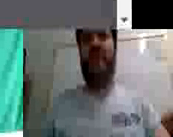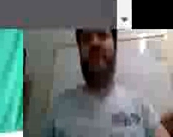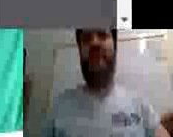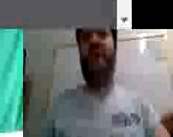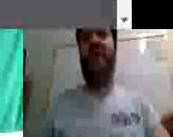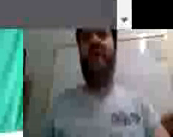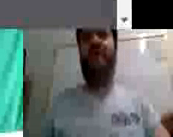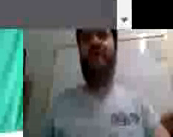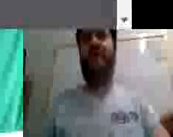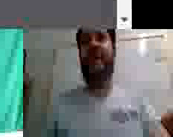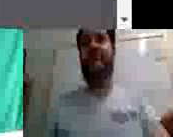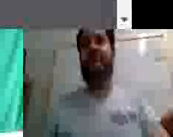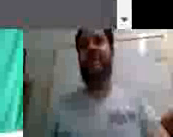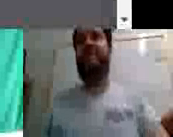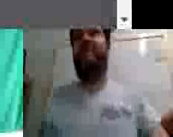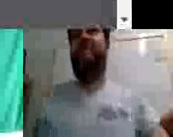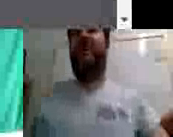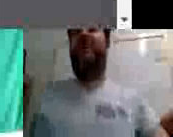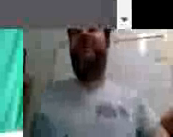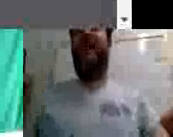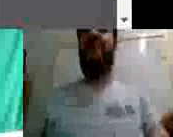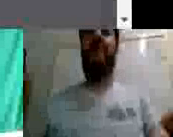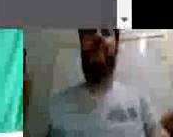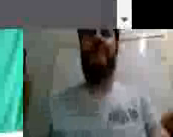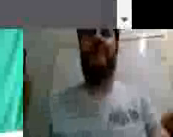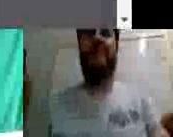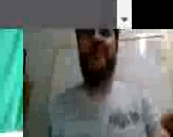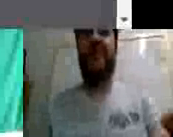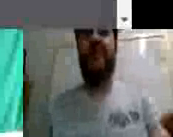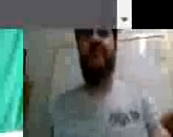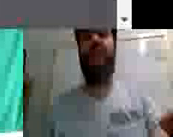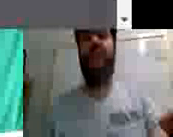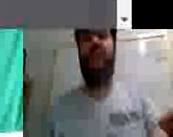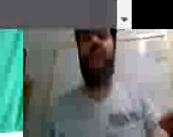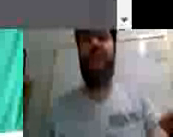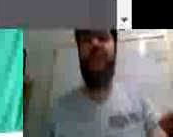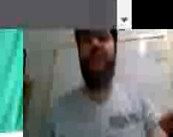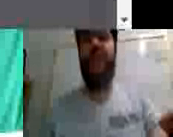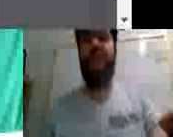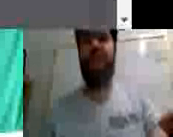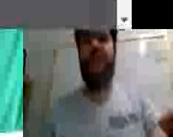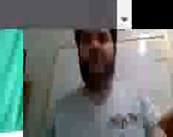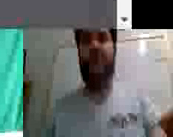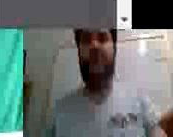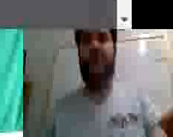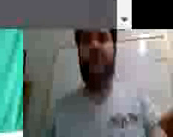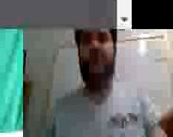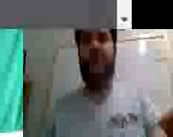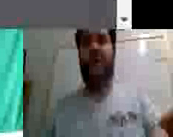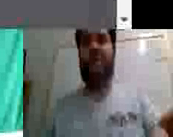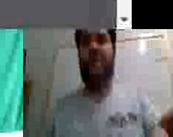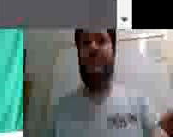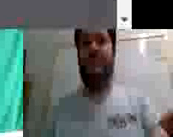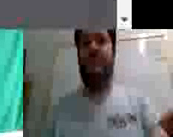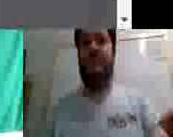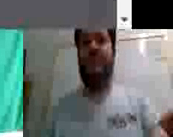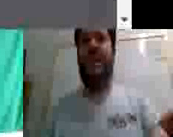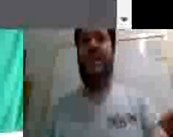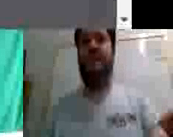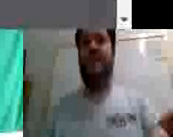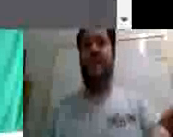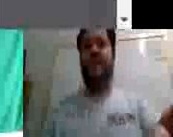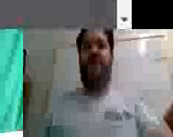é igual. Aqui, se você inserir essa aspa aqui, ó, simples, ó, lá no login do sistema, pelo navegador web, se